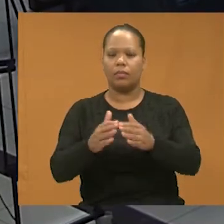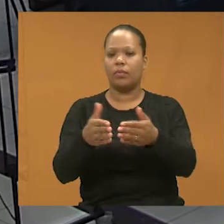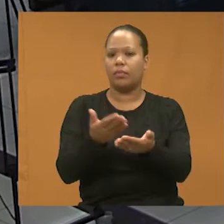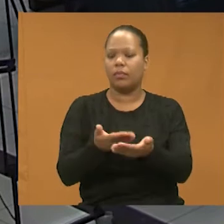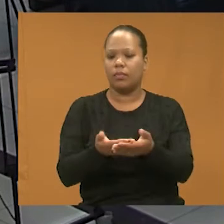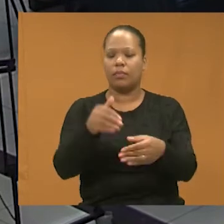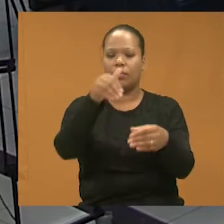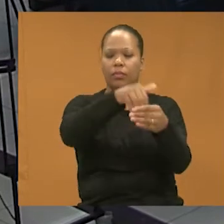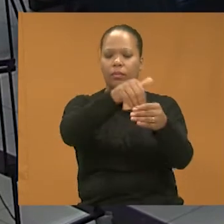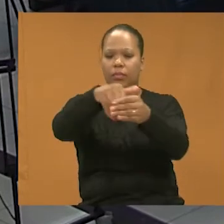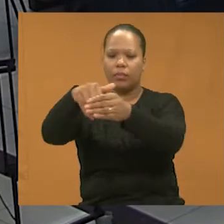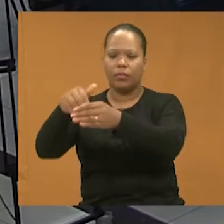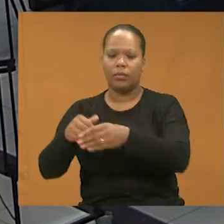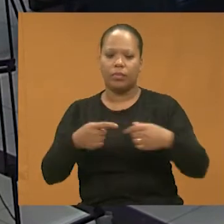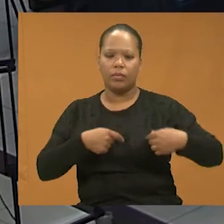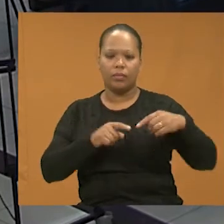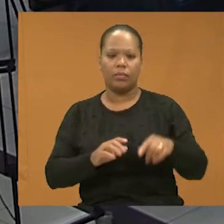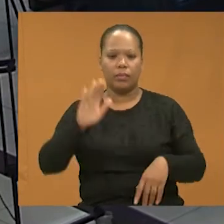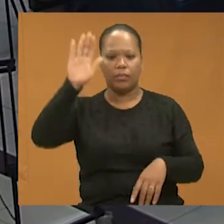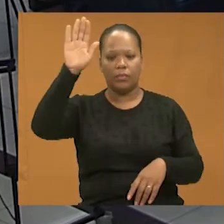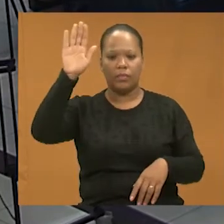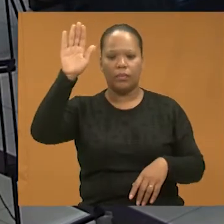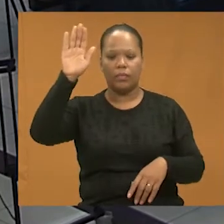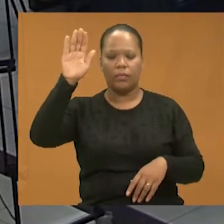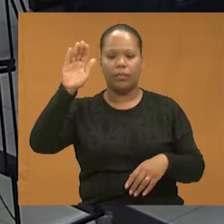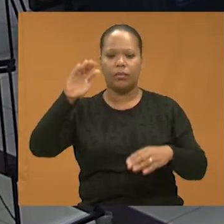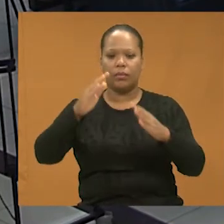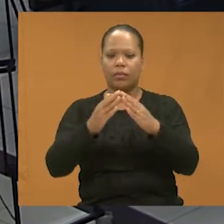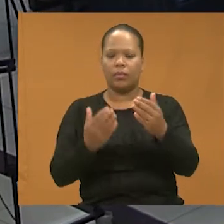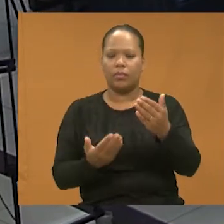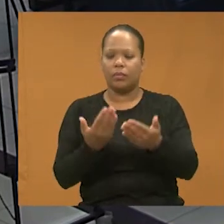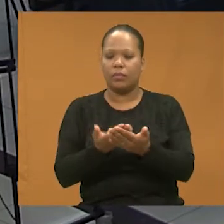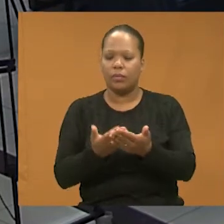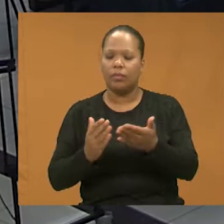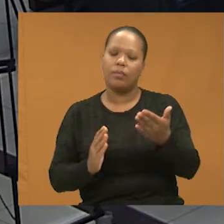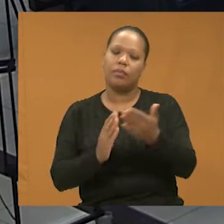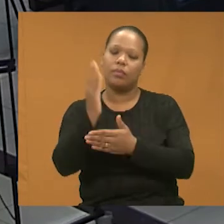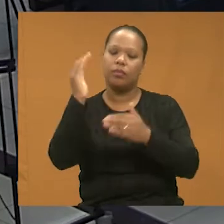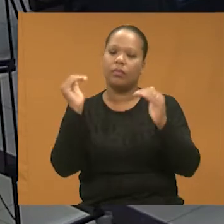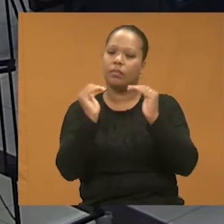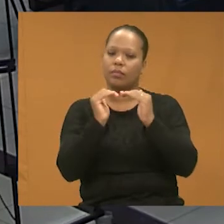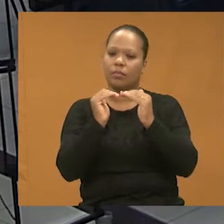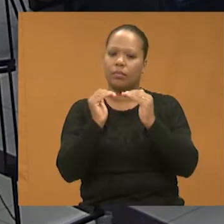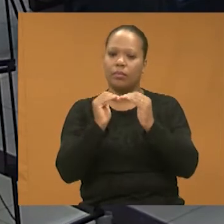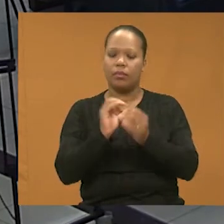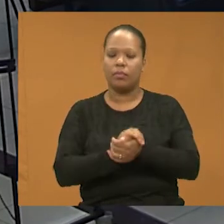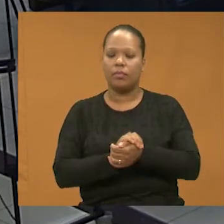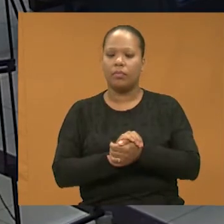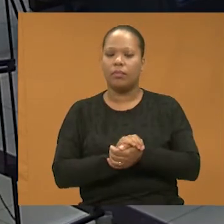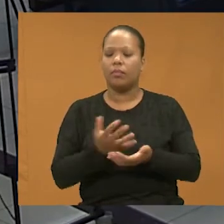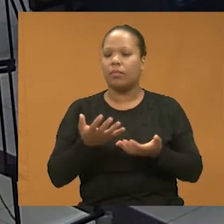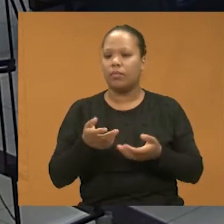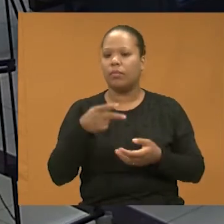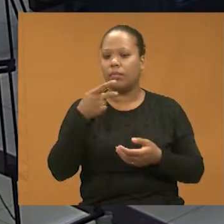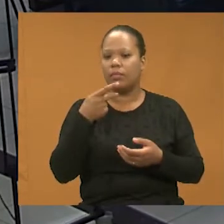Requerimento está em votação. Os vereadores contrários se manifestem levantando o braço. Requerimento aprovado. Queria contribuir com essa votação e